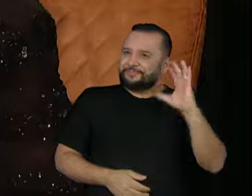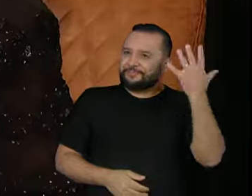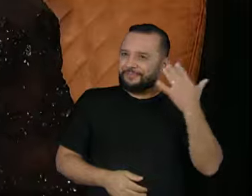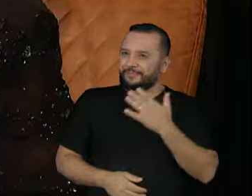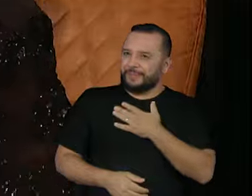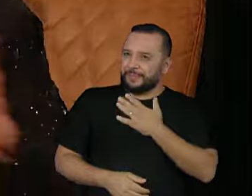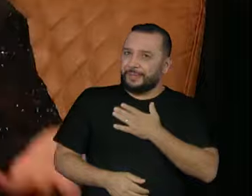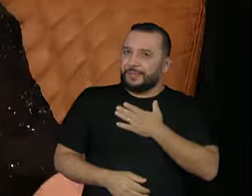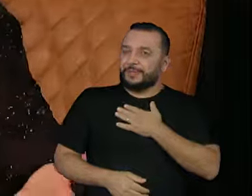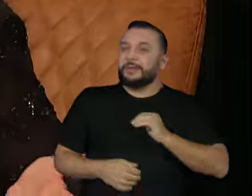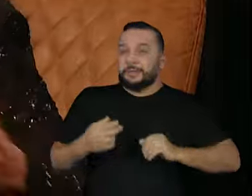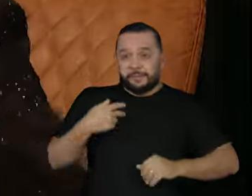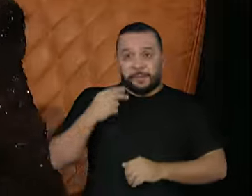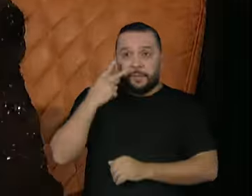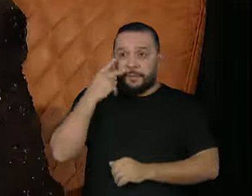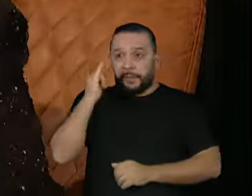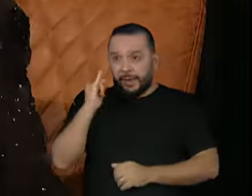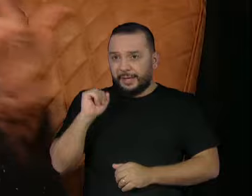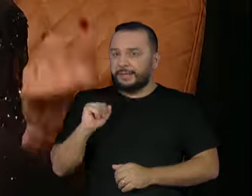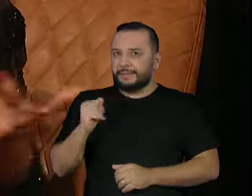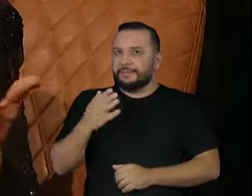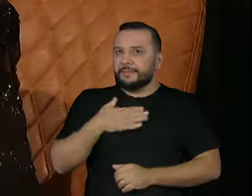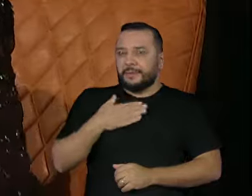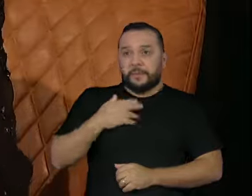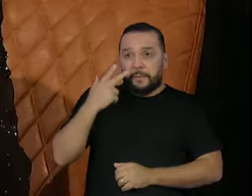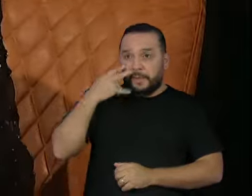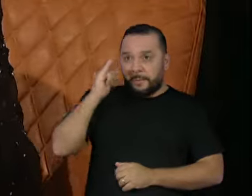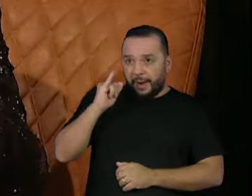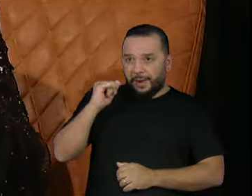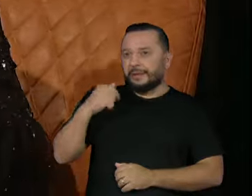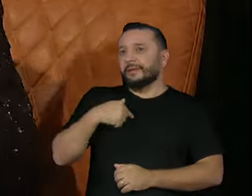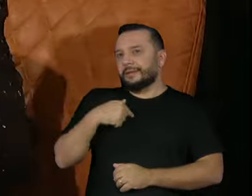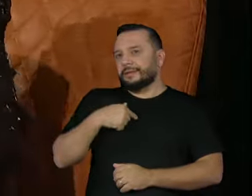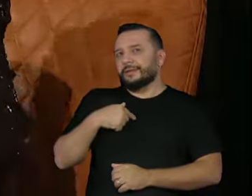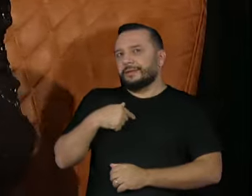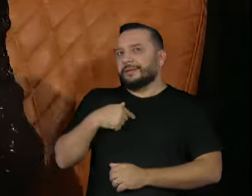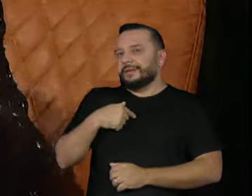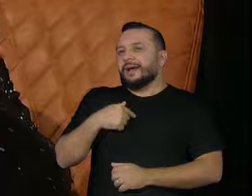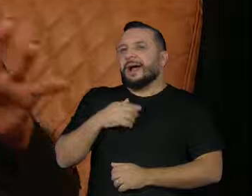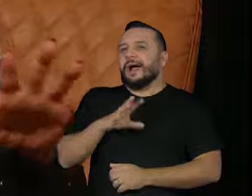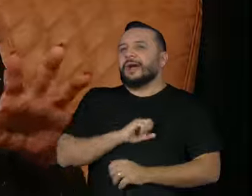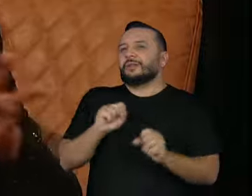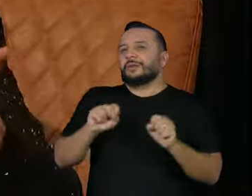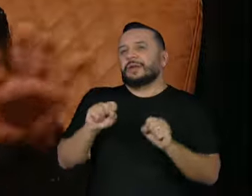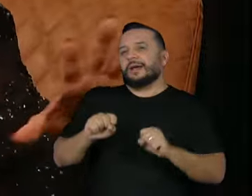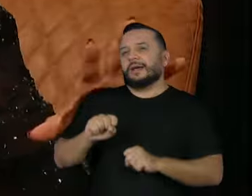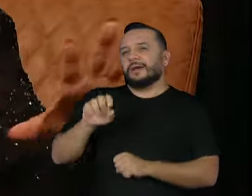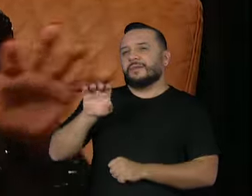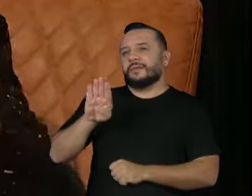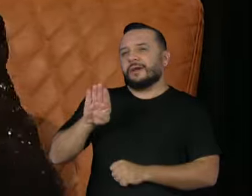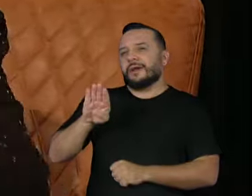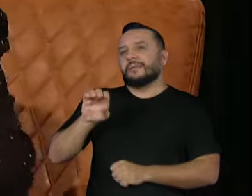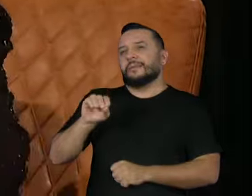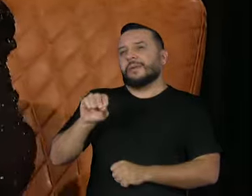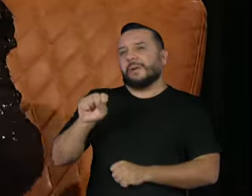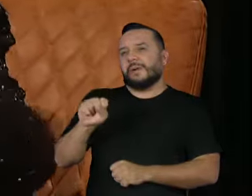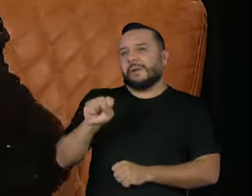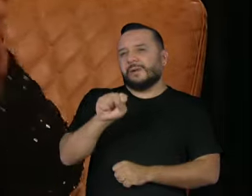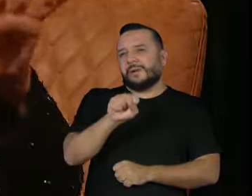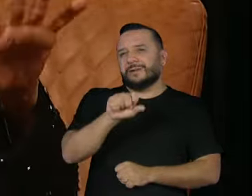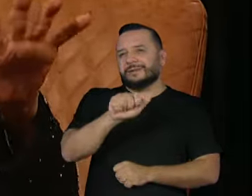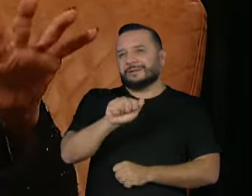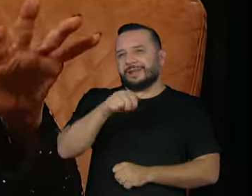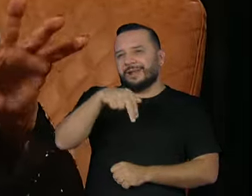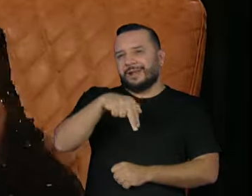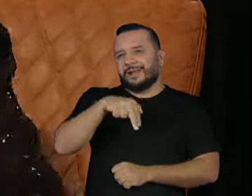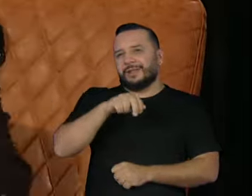né? Meu pai, né? Porque meu pai, dentro da família, meu pai era que adorava bossa nova no começo, né? Ele entendeu